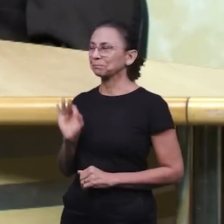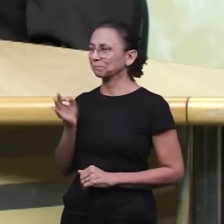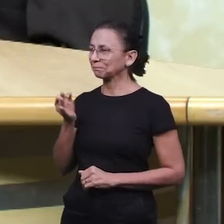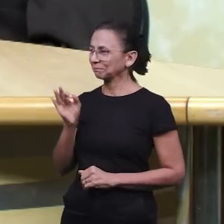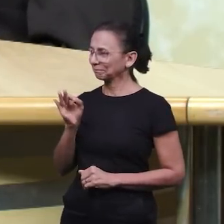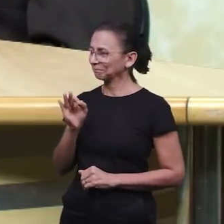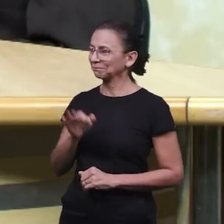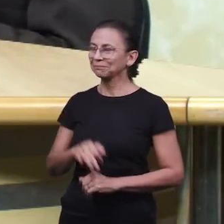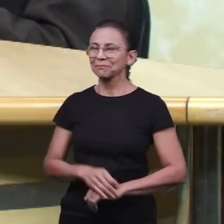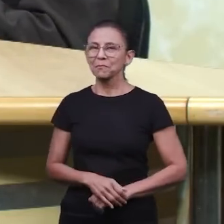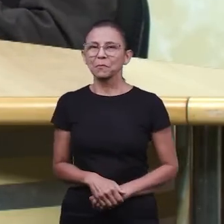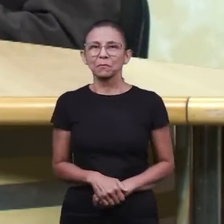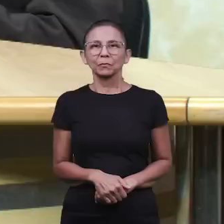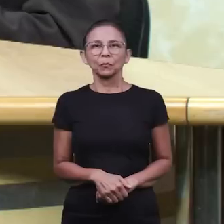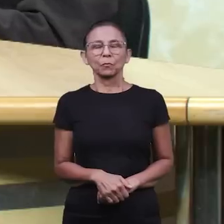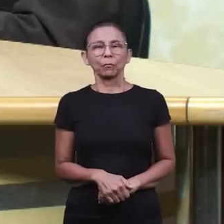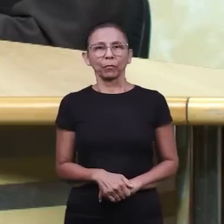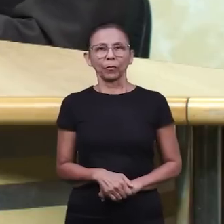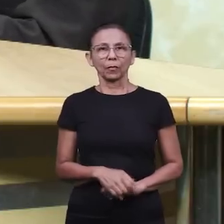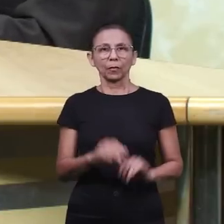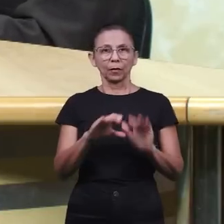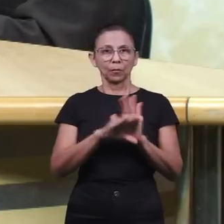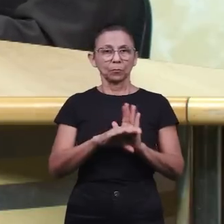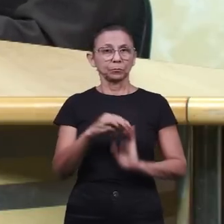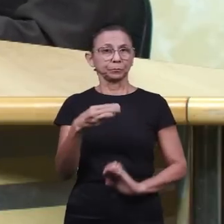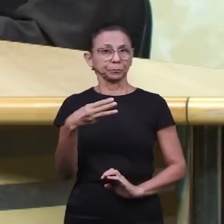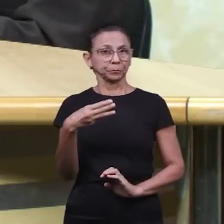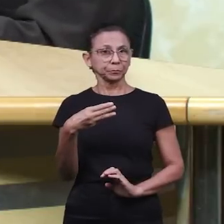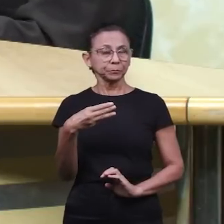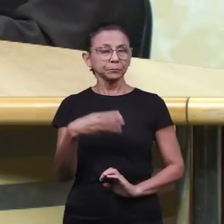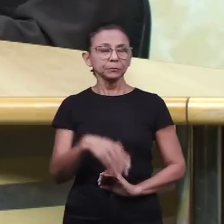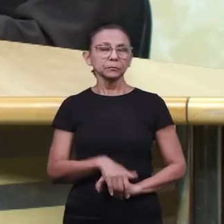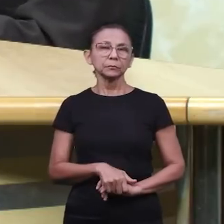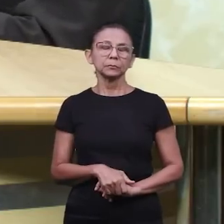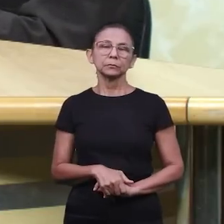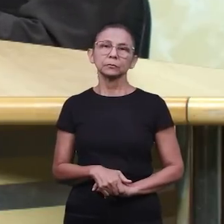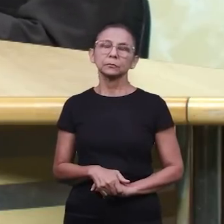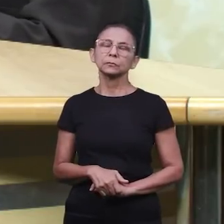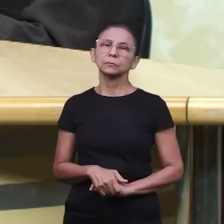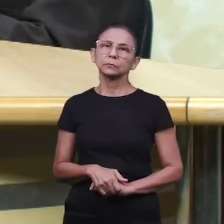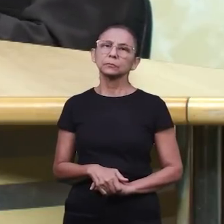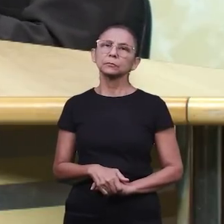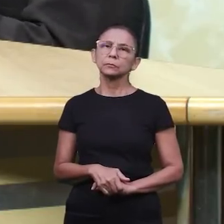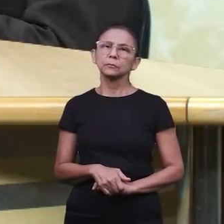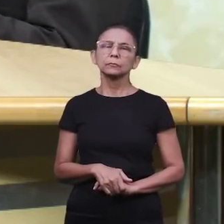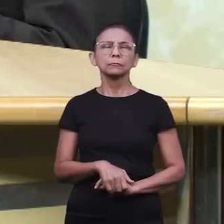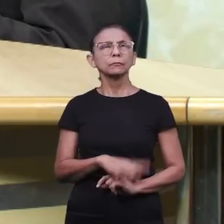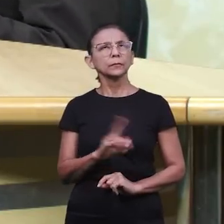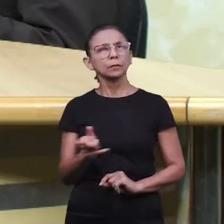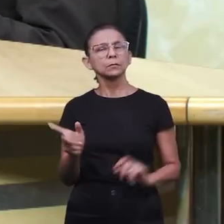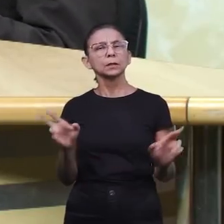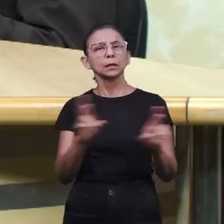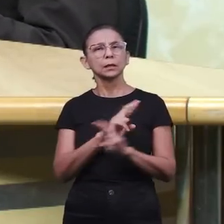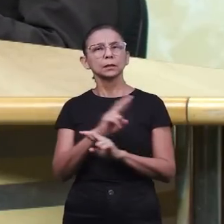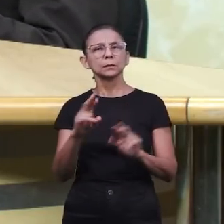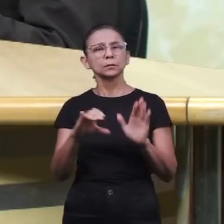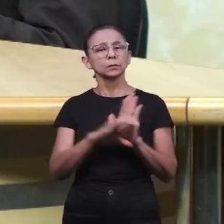Perfeitamente. O capítulo 3 tem fundamento no capítulo